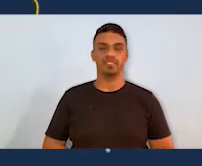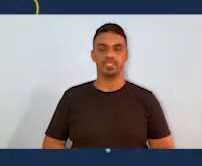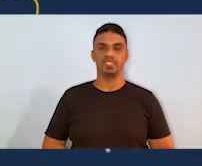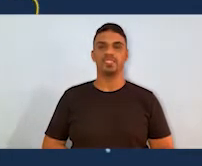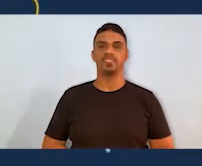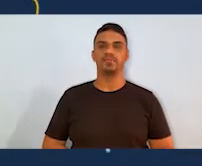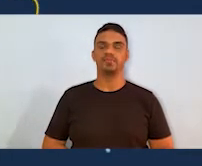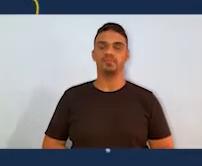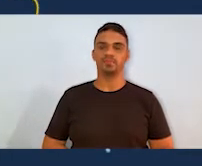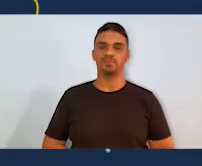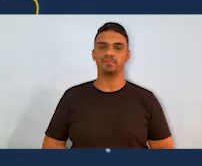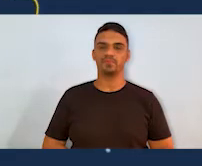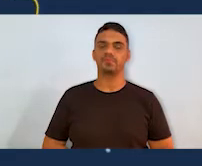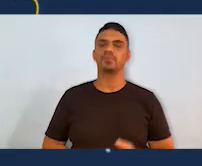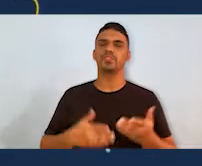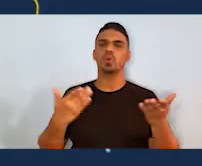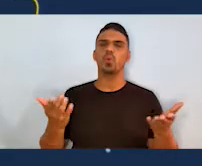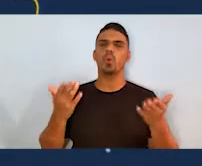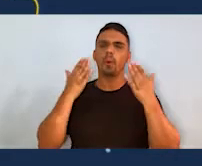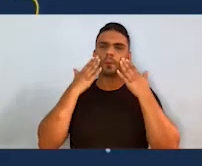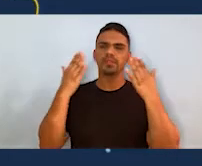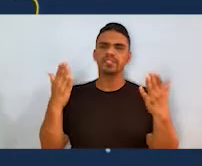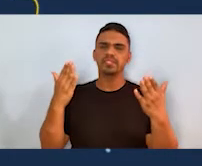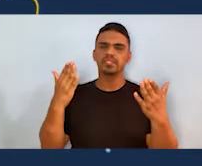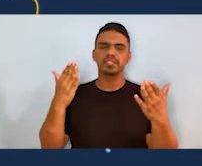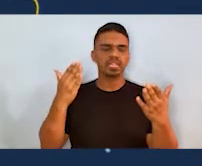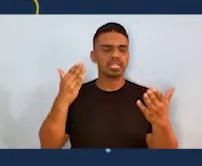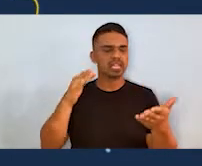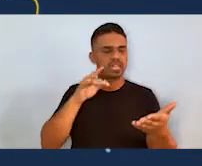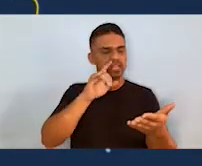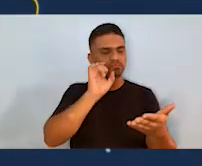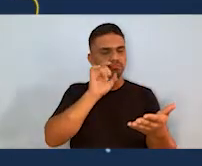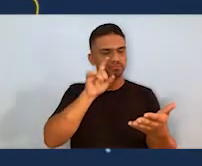Qual que era o botãozinho aqui de fazer para apresentar?